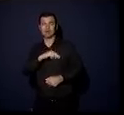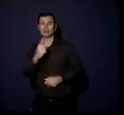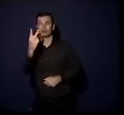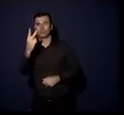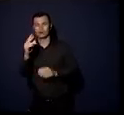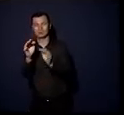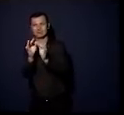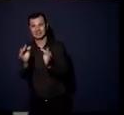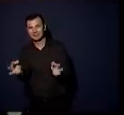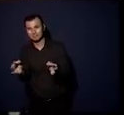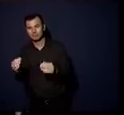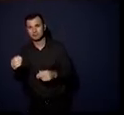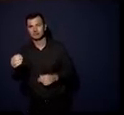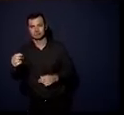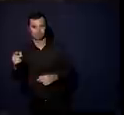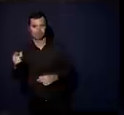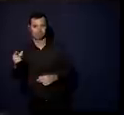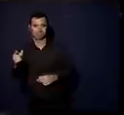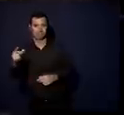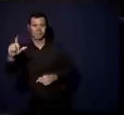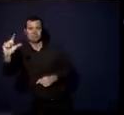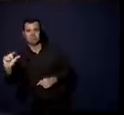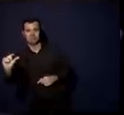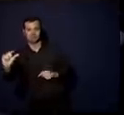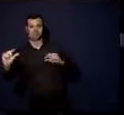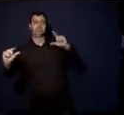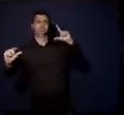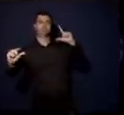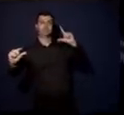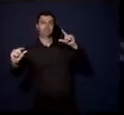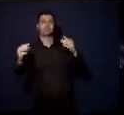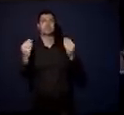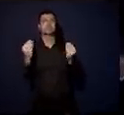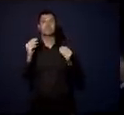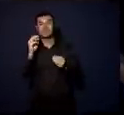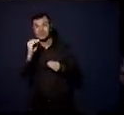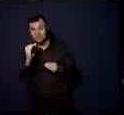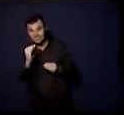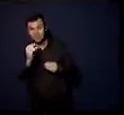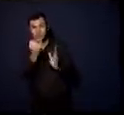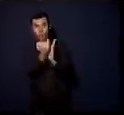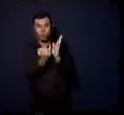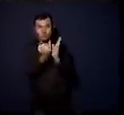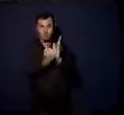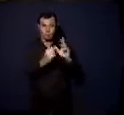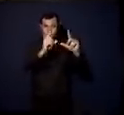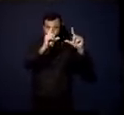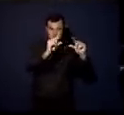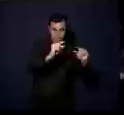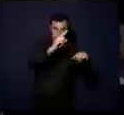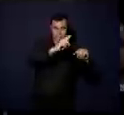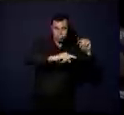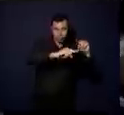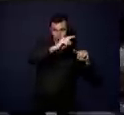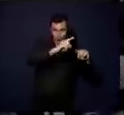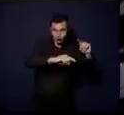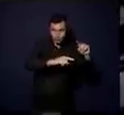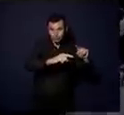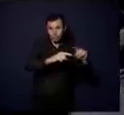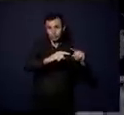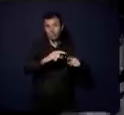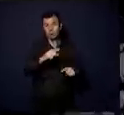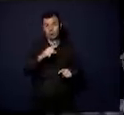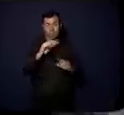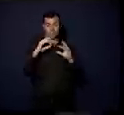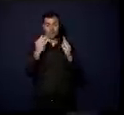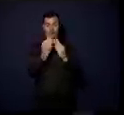Então na verdade quando eu tô simplesmente fazendo aglomeração no produto eu tô dando benefício que temos absolutos três vezes